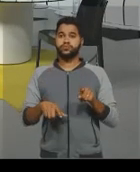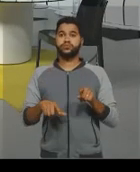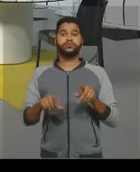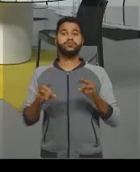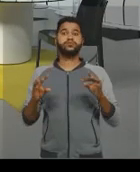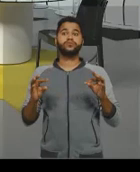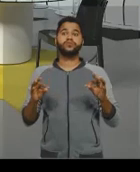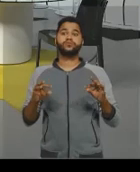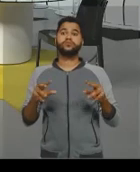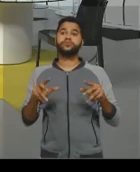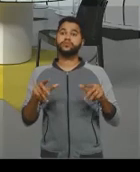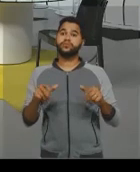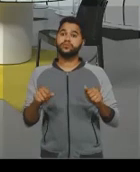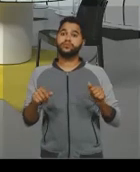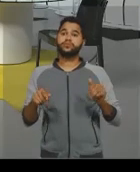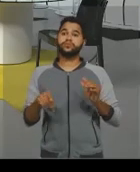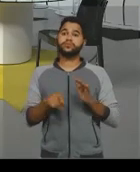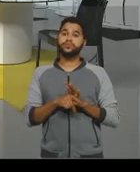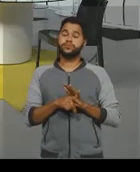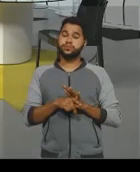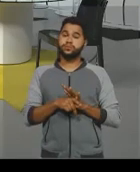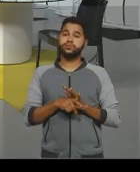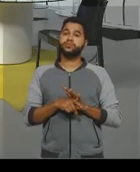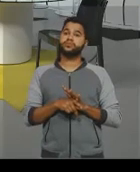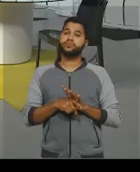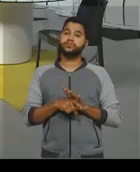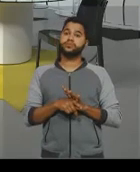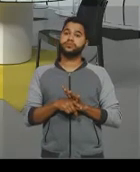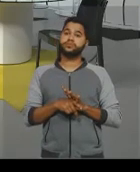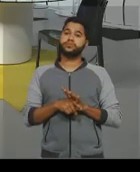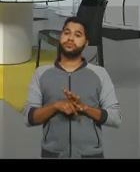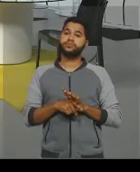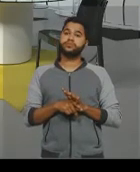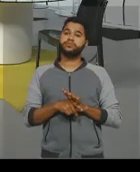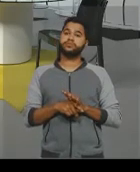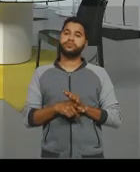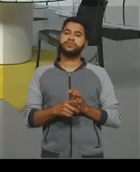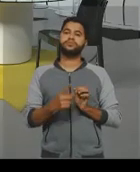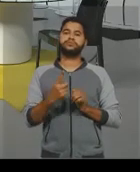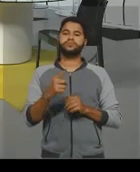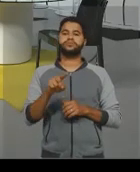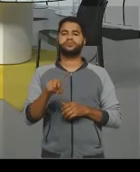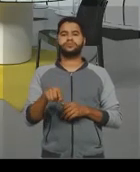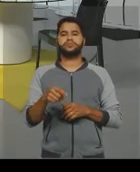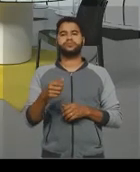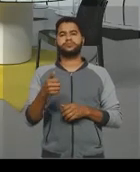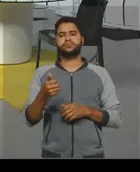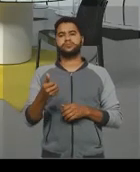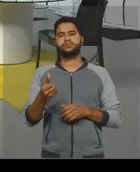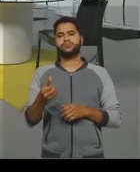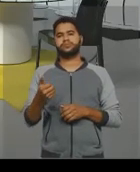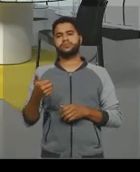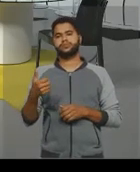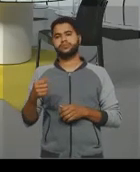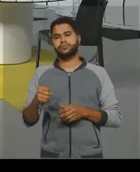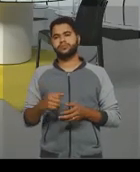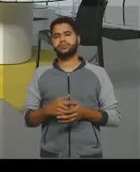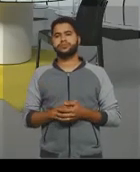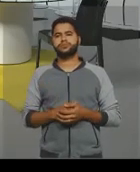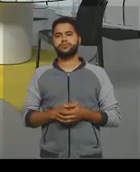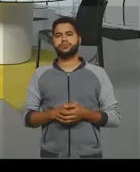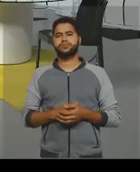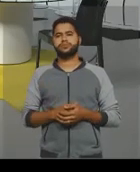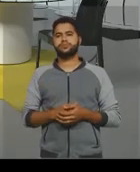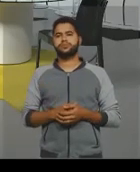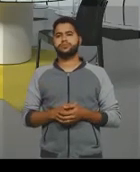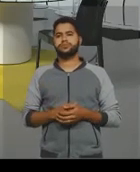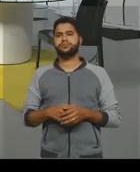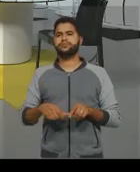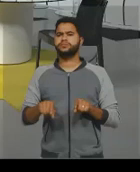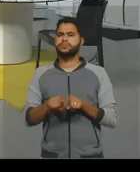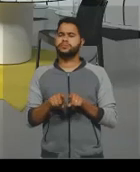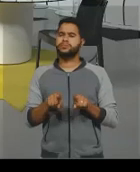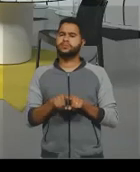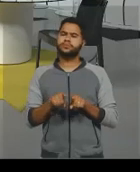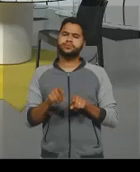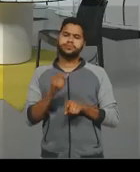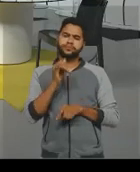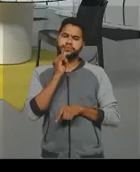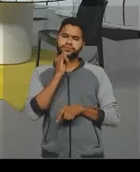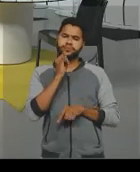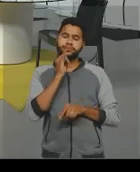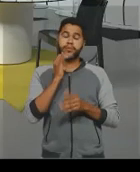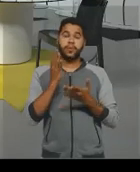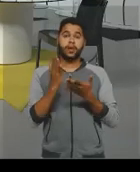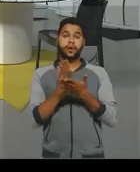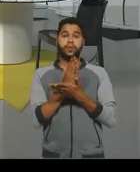total das duas falanges dividido pela falange maior, dá 1,618. né, até comercialmente, né, então, por exemplo,